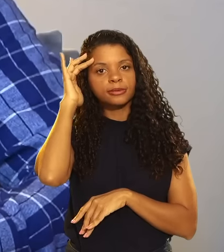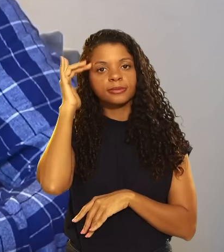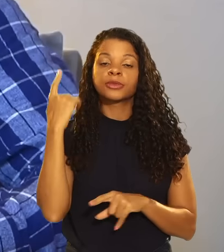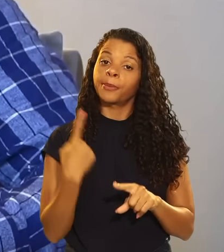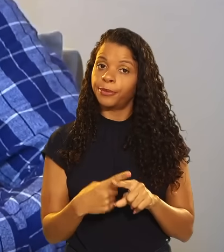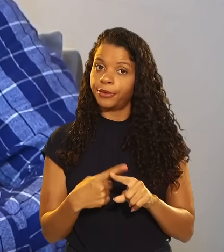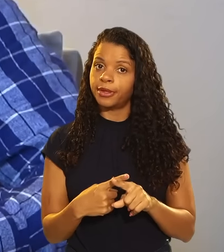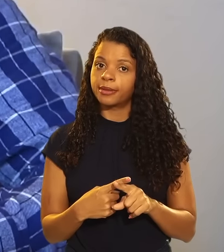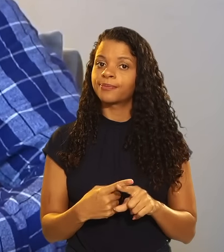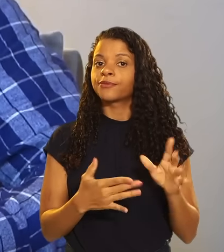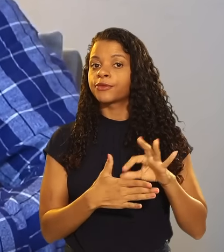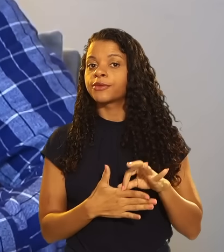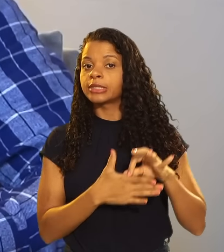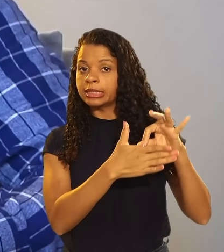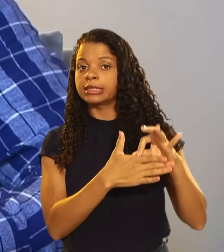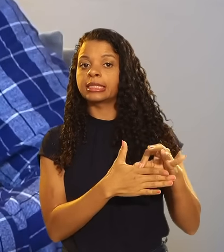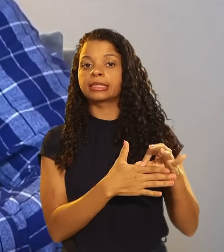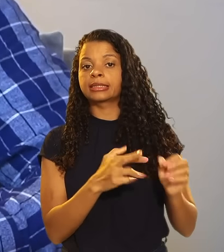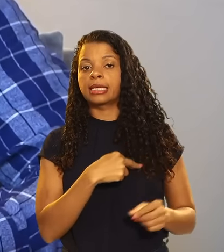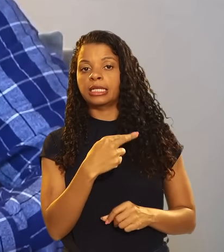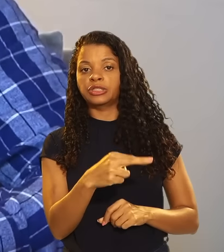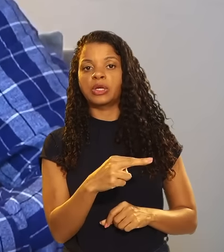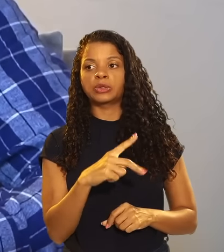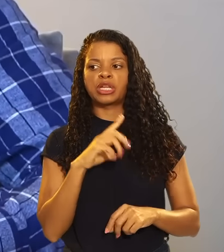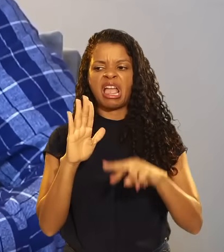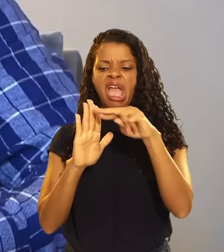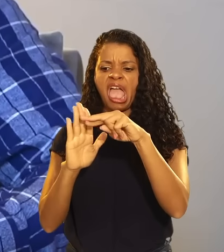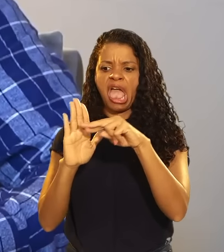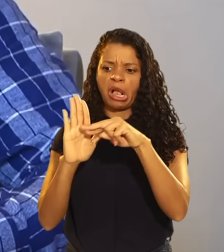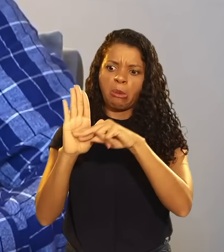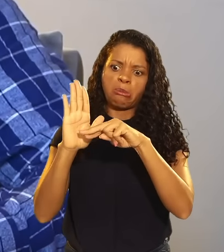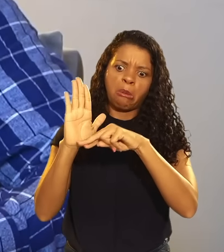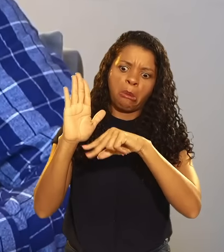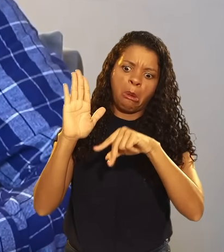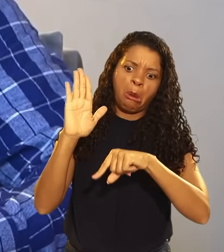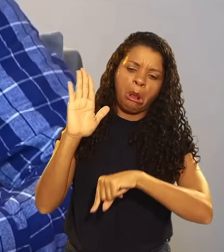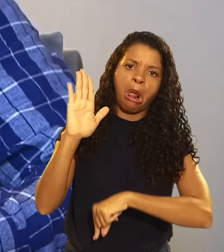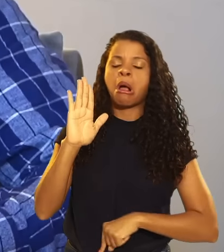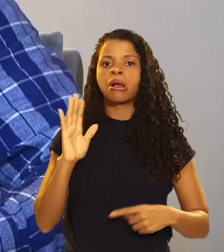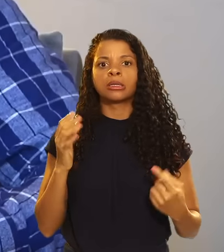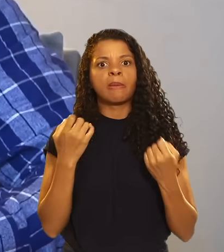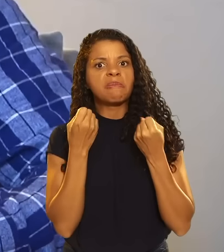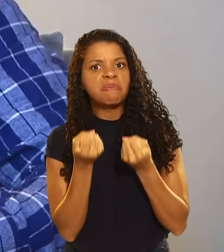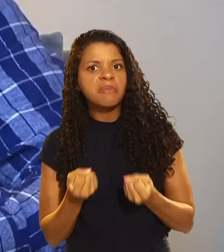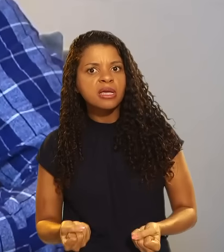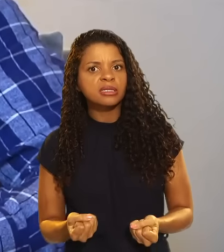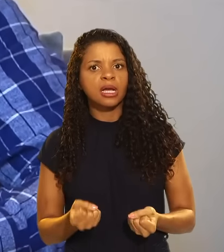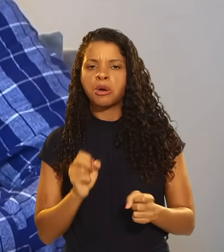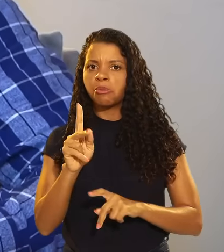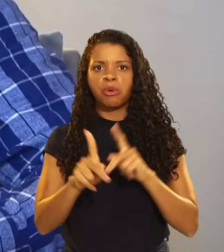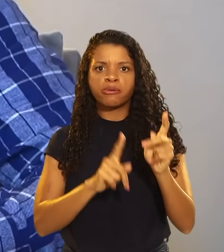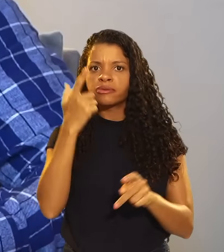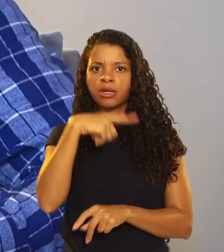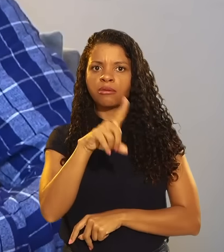religiosos eles tinham colocado ali muitas regras, uma carga muito grande sobre aquelas pessoas, as quais eles não